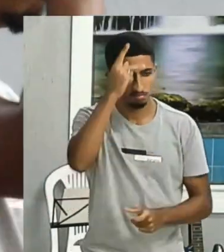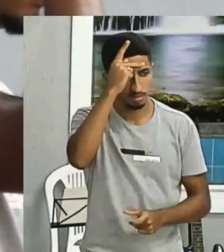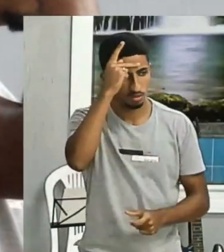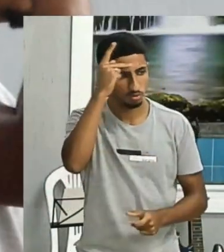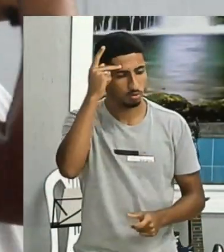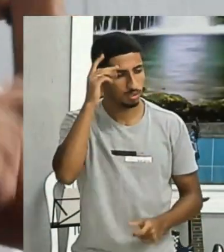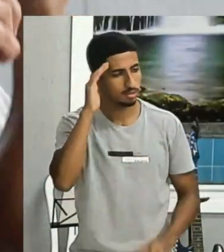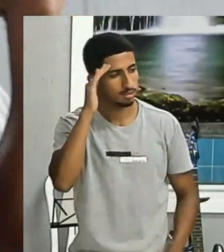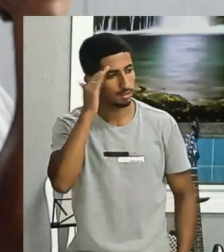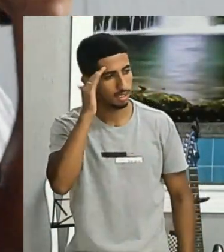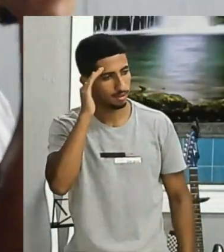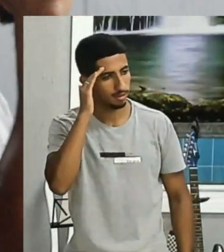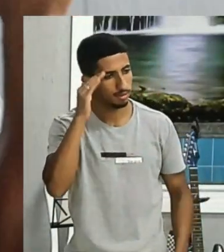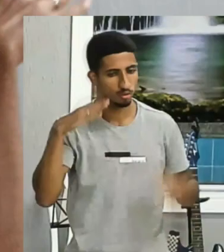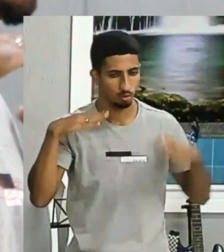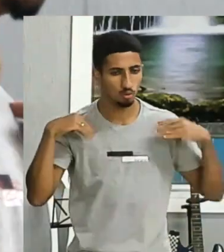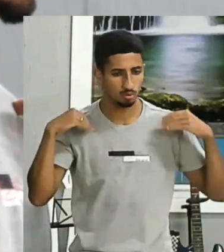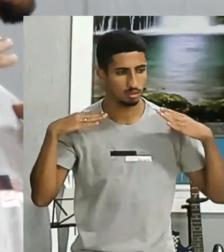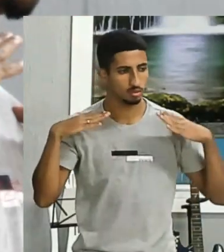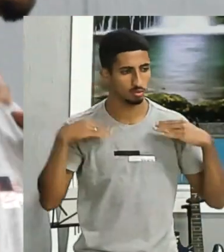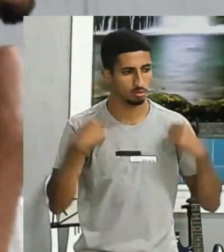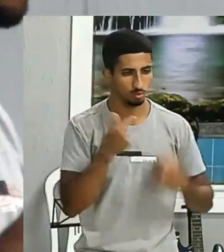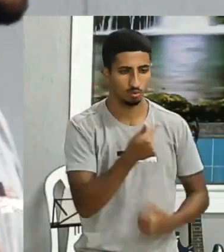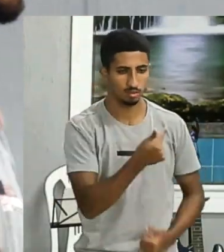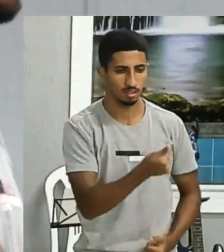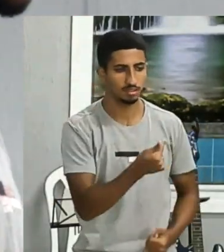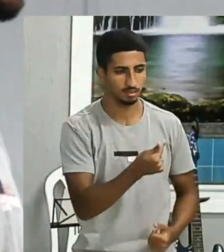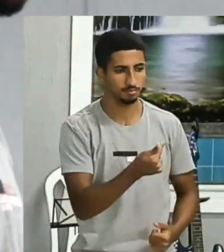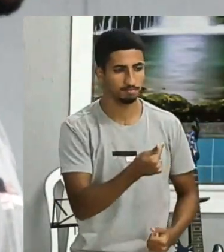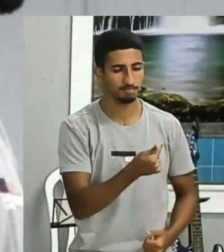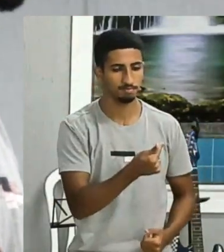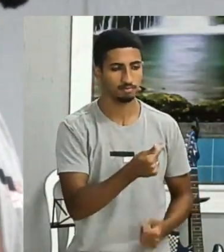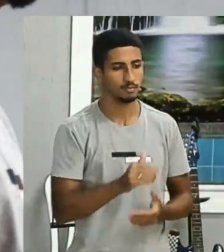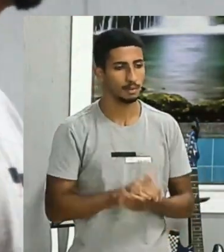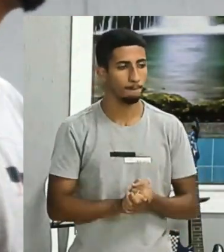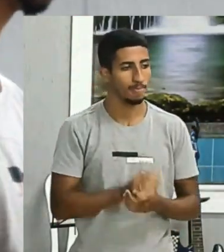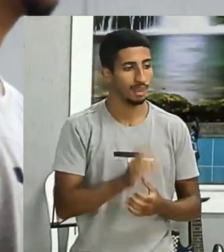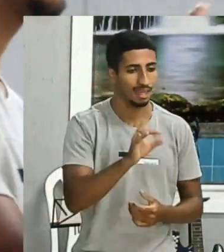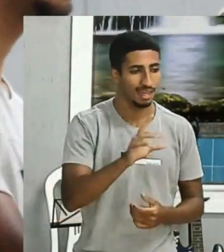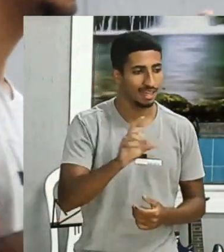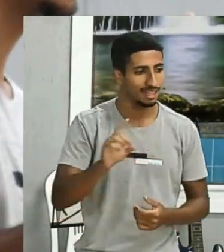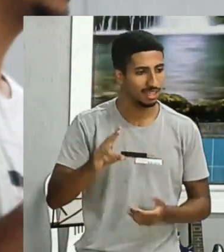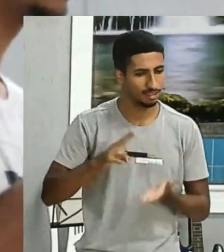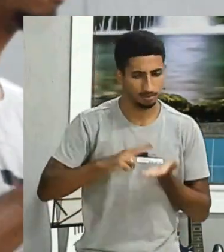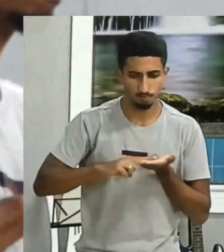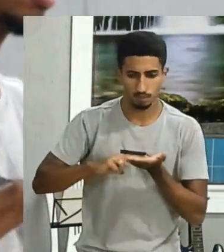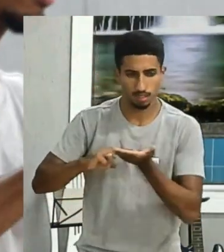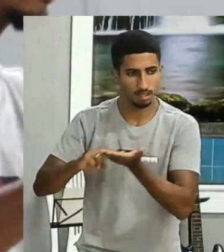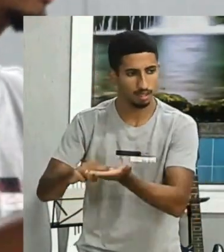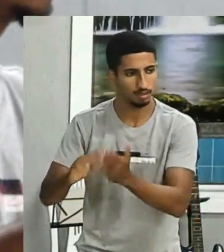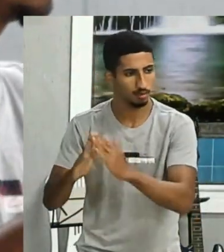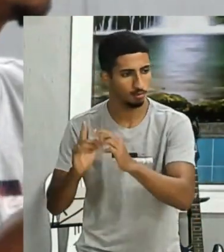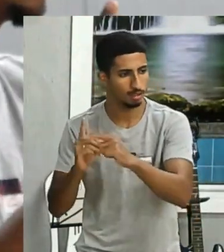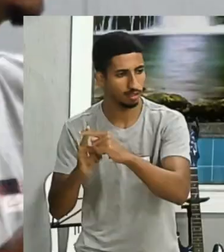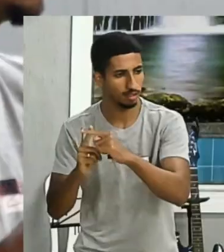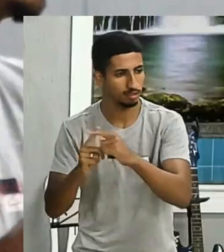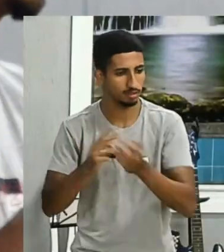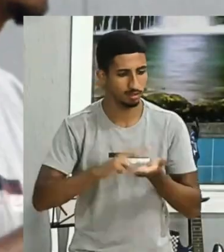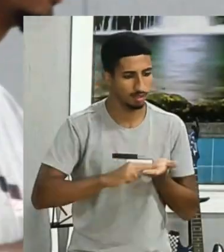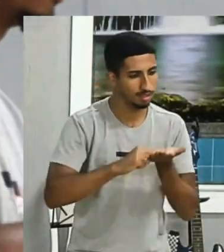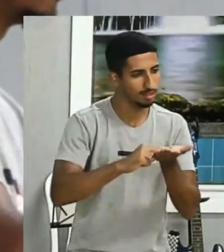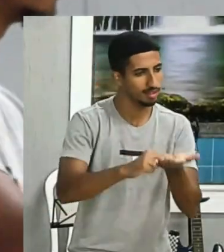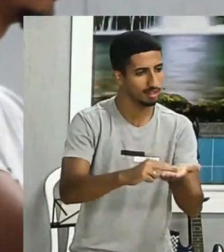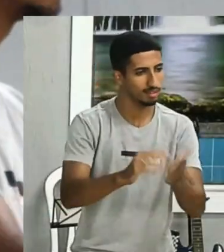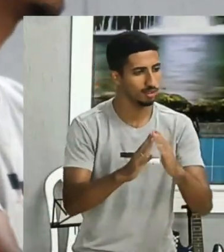cartas aquelas igrejas da Ásia Menor, cada carta começa assim: ao anjo da igreja que está